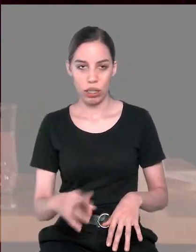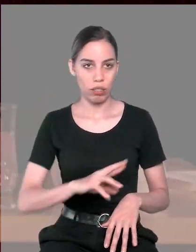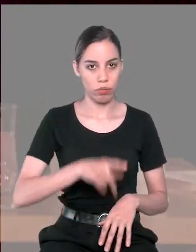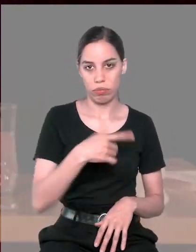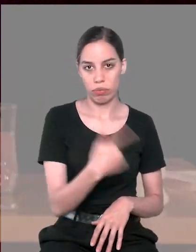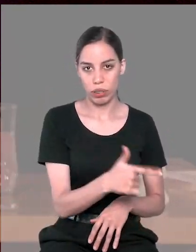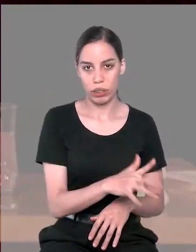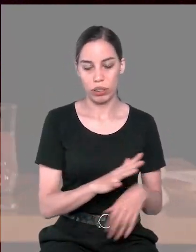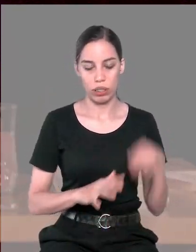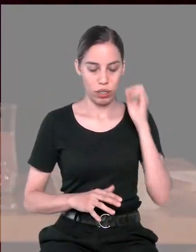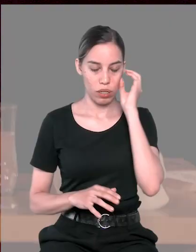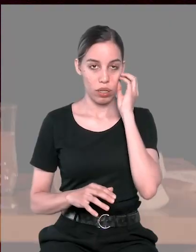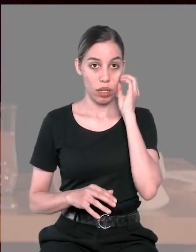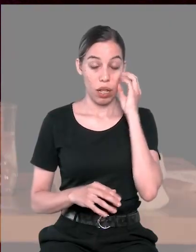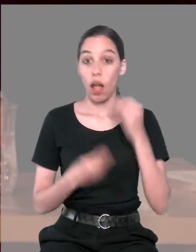determinação.